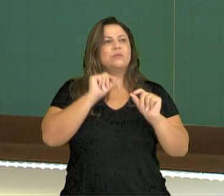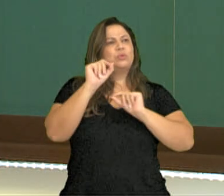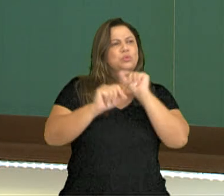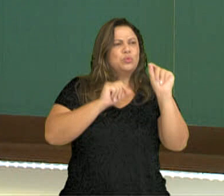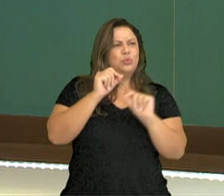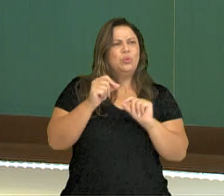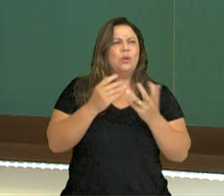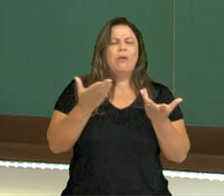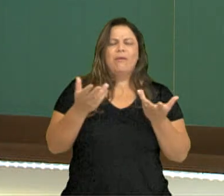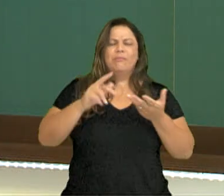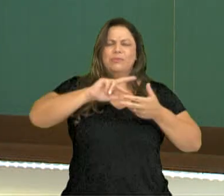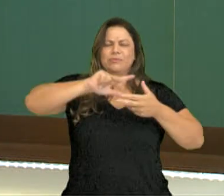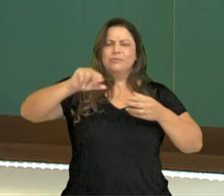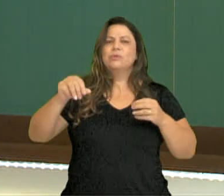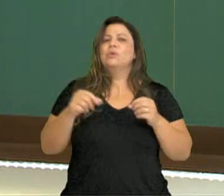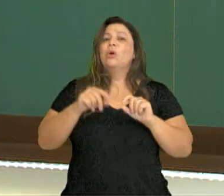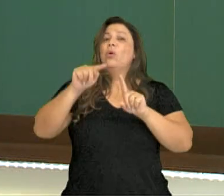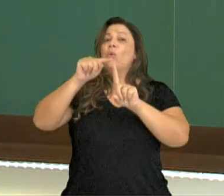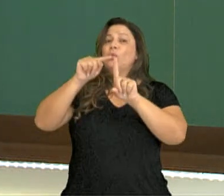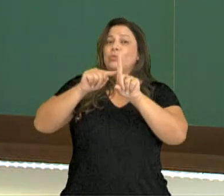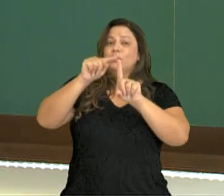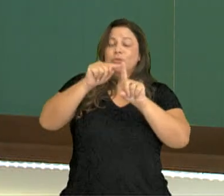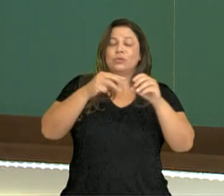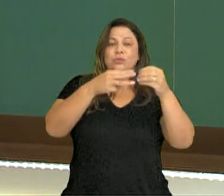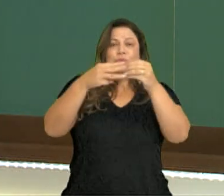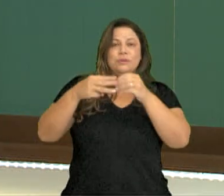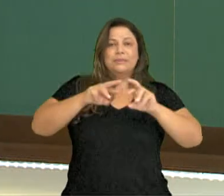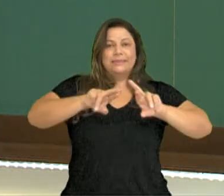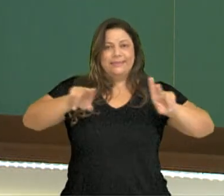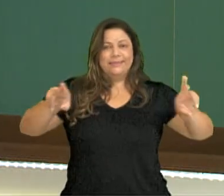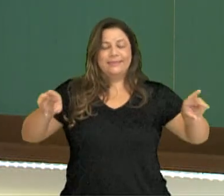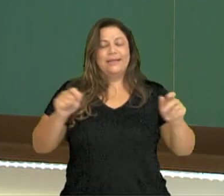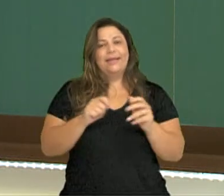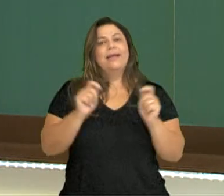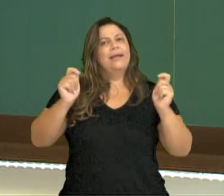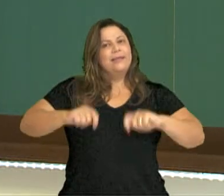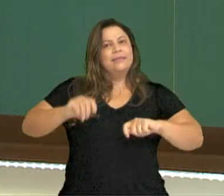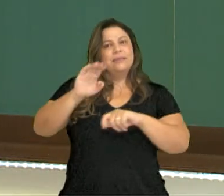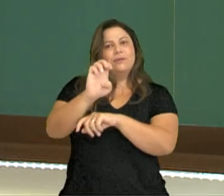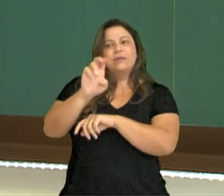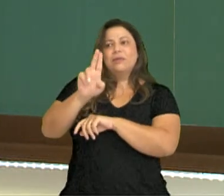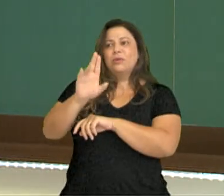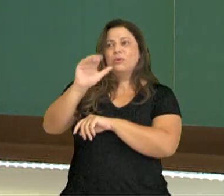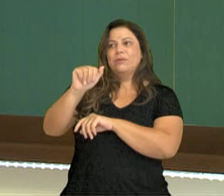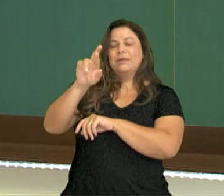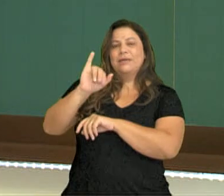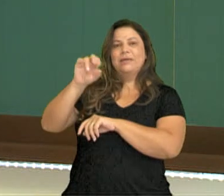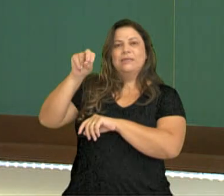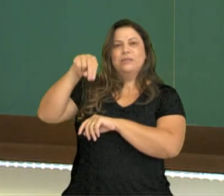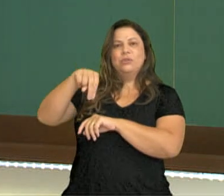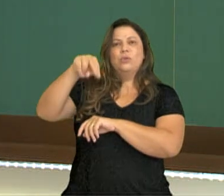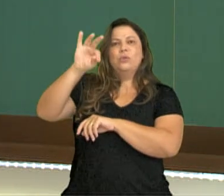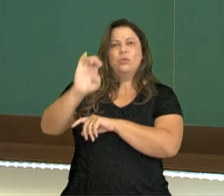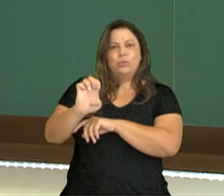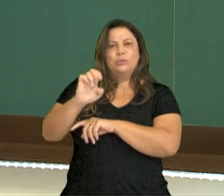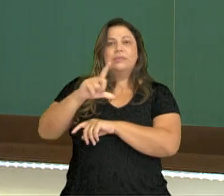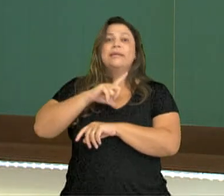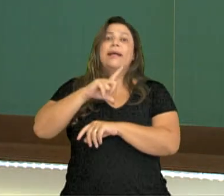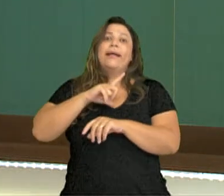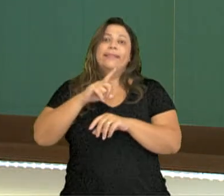aos tipos celulares. Então, os seres desse reino são eucariontes. Eles possuem